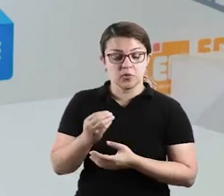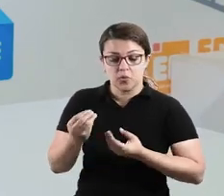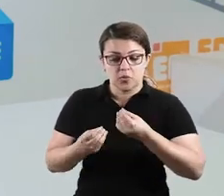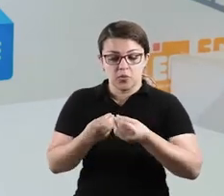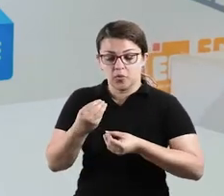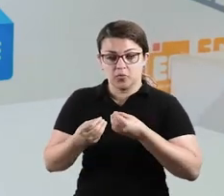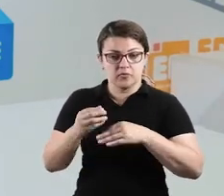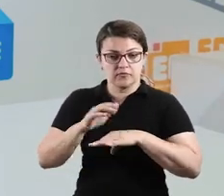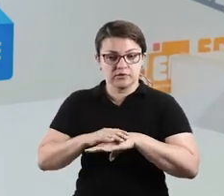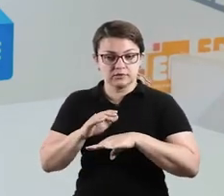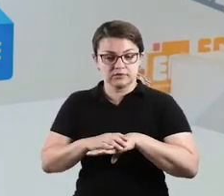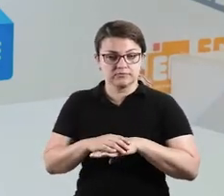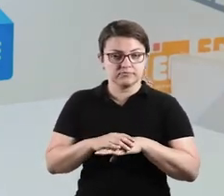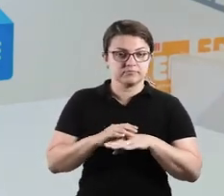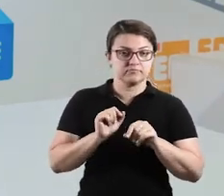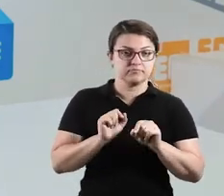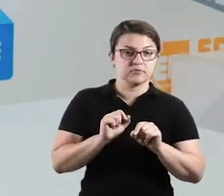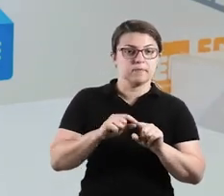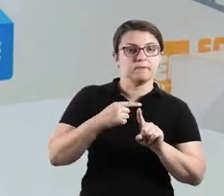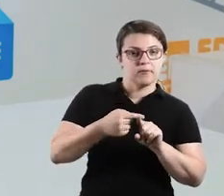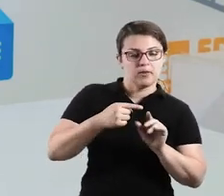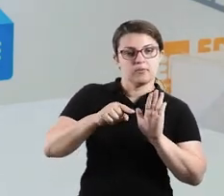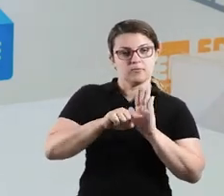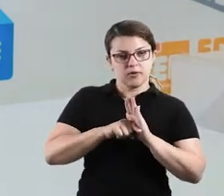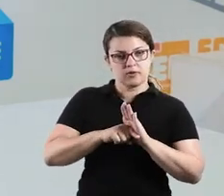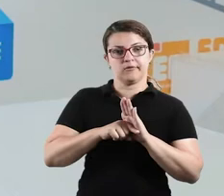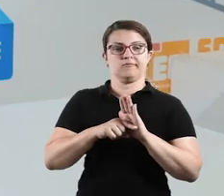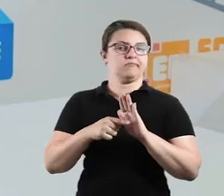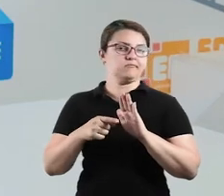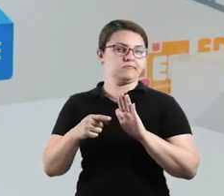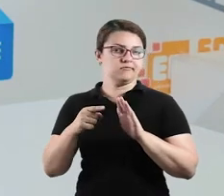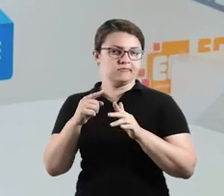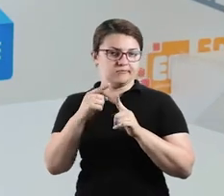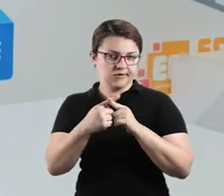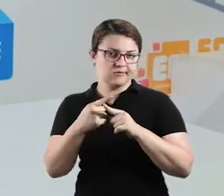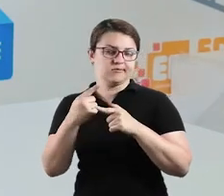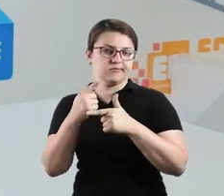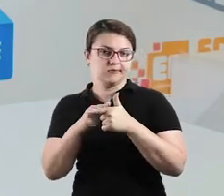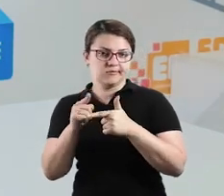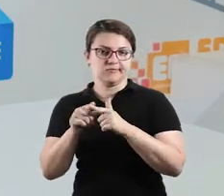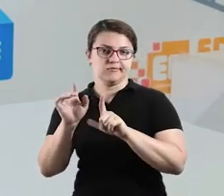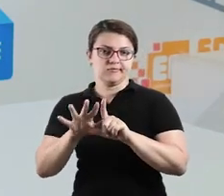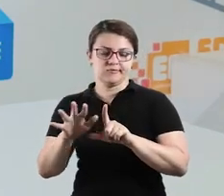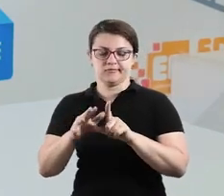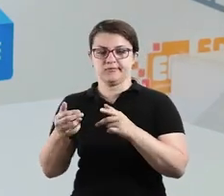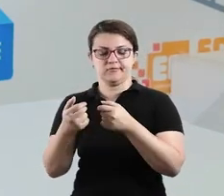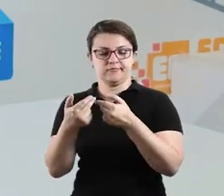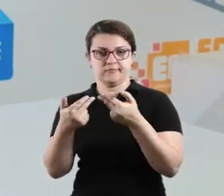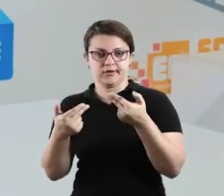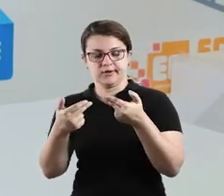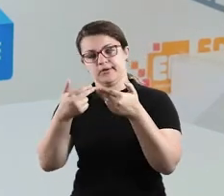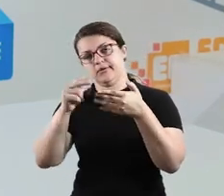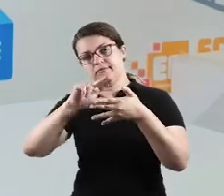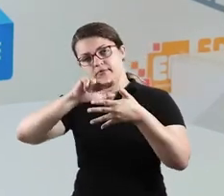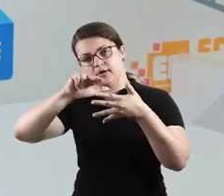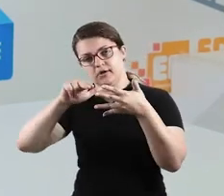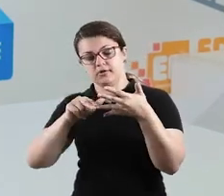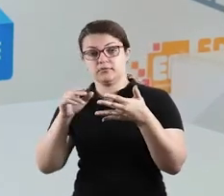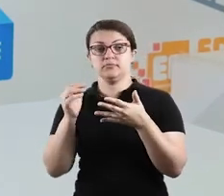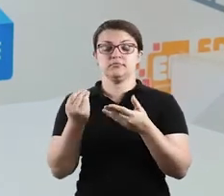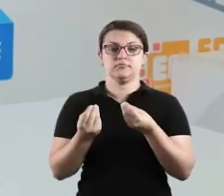para resolver os problemas. Contas, figuras e etc. Lembrando que você não precisa só usar aquele